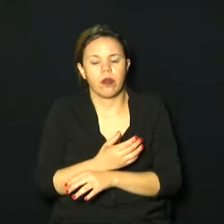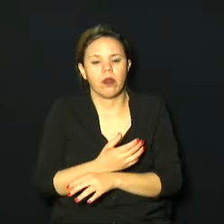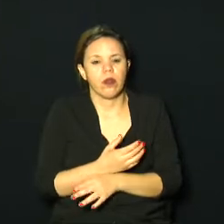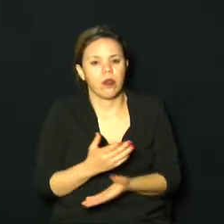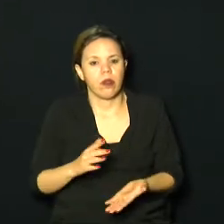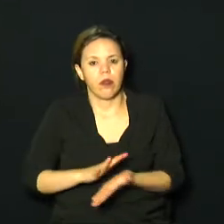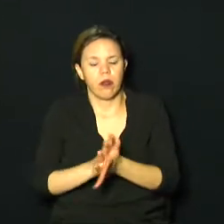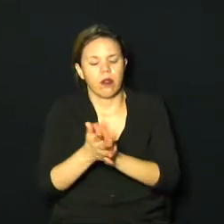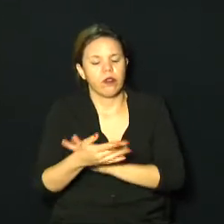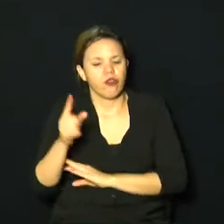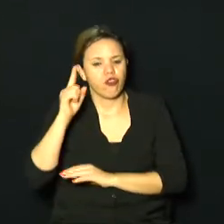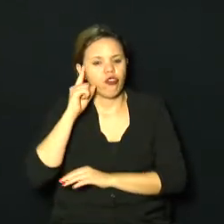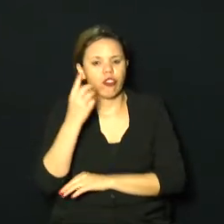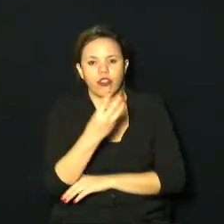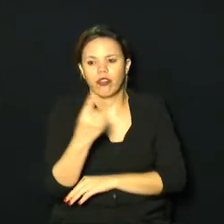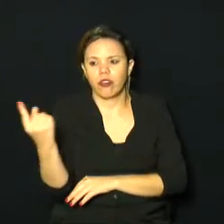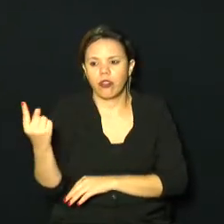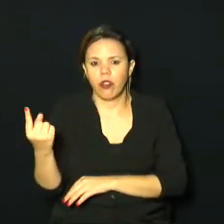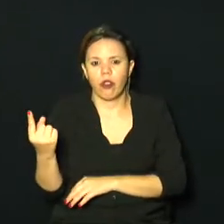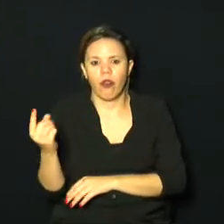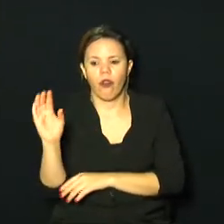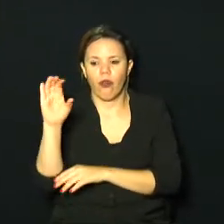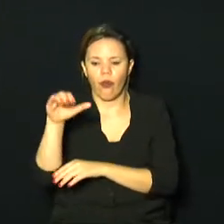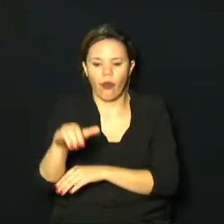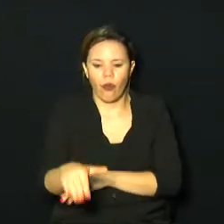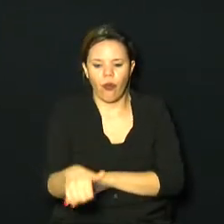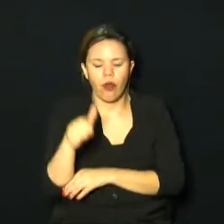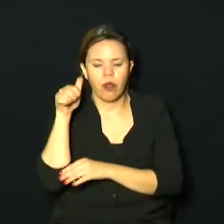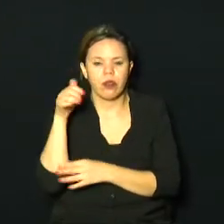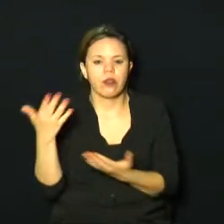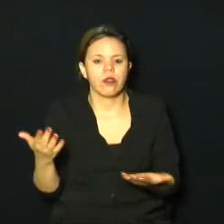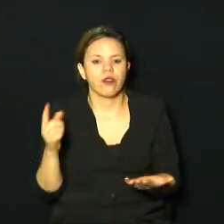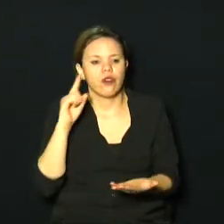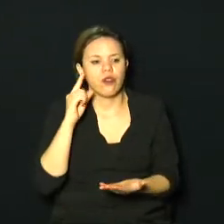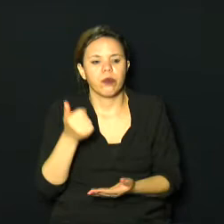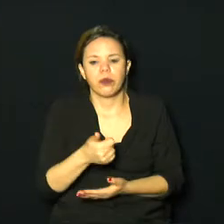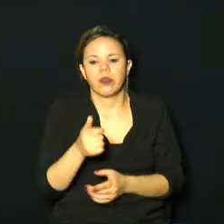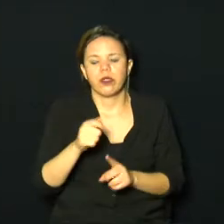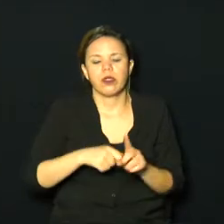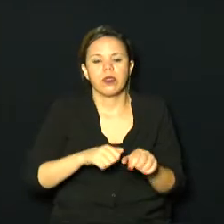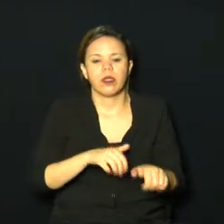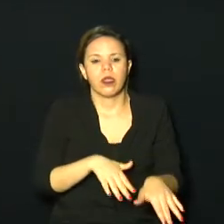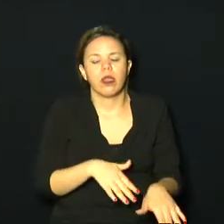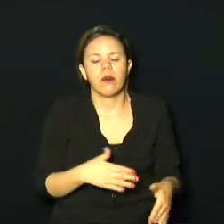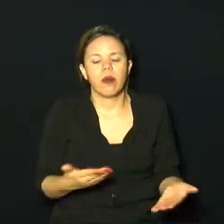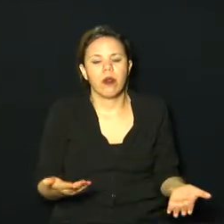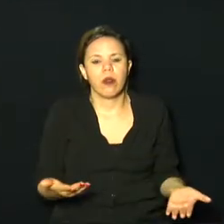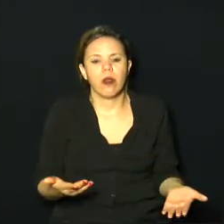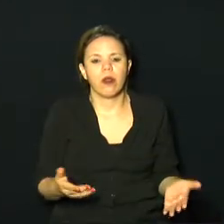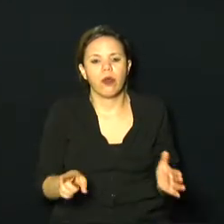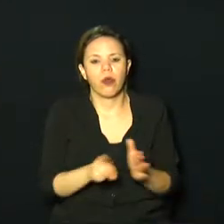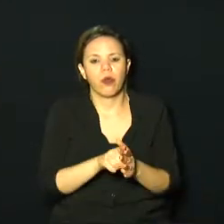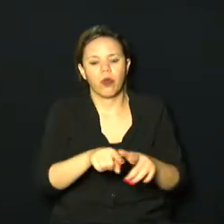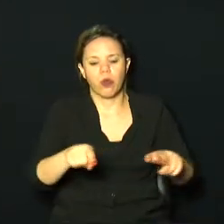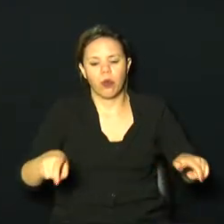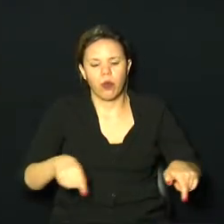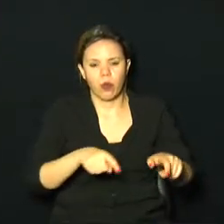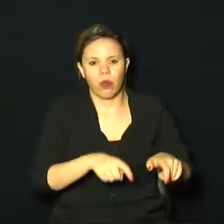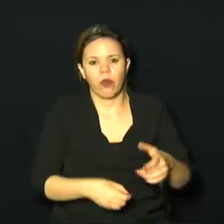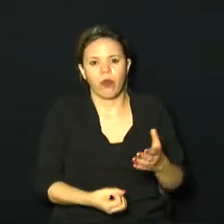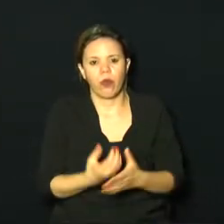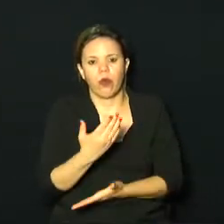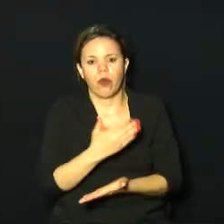dia 31 de agosto, e daí vai acontecer no dia 1º de setembro, o proprietário vai começar o empreendimento, vai